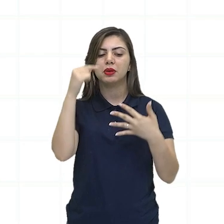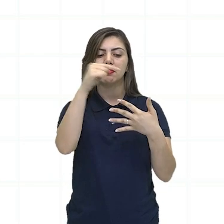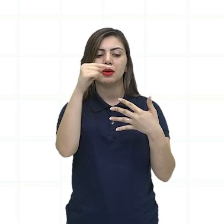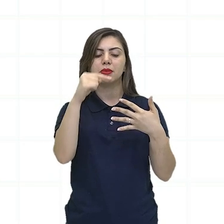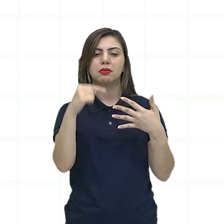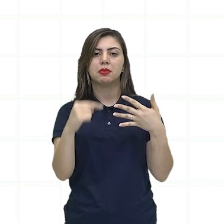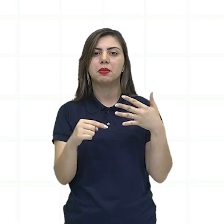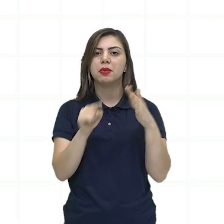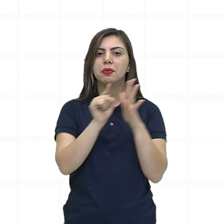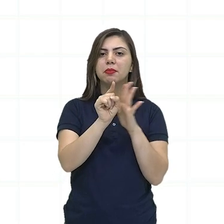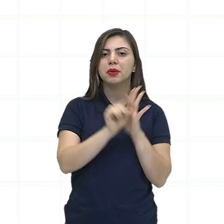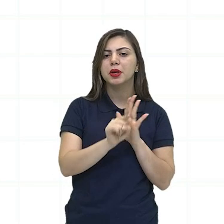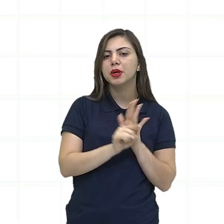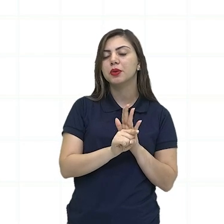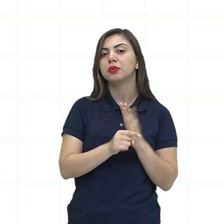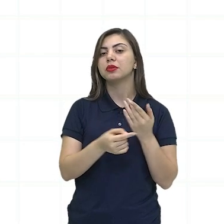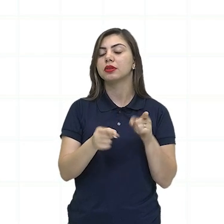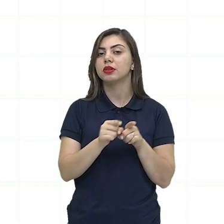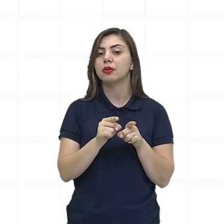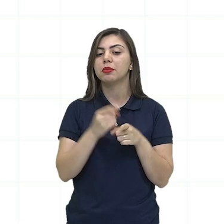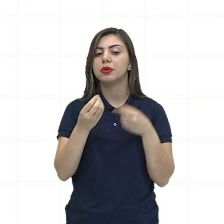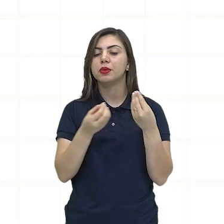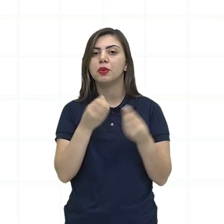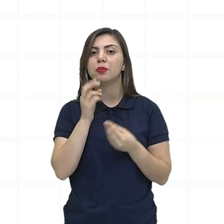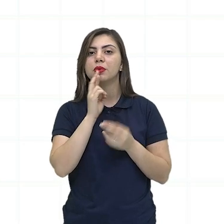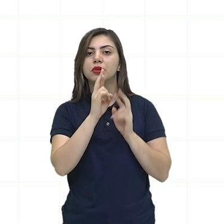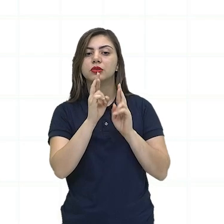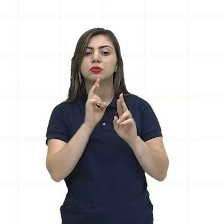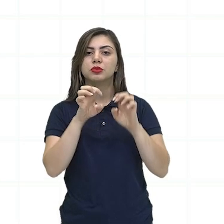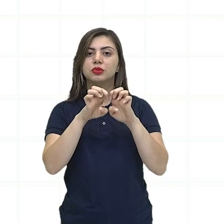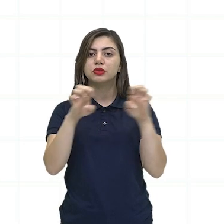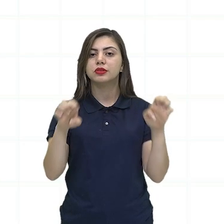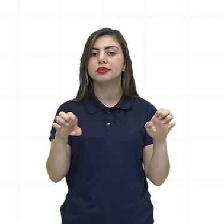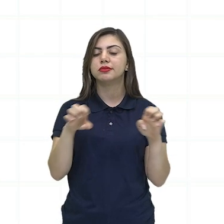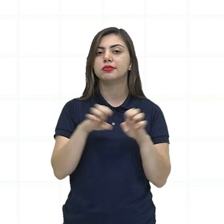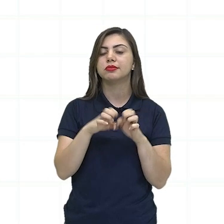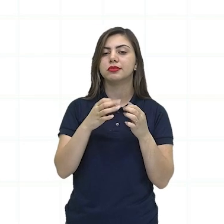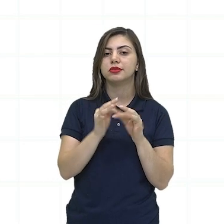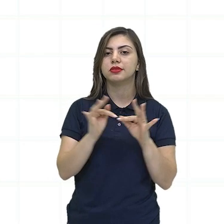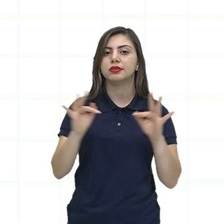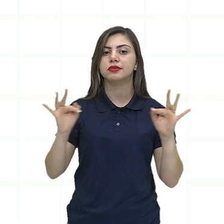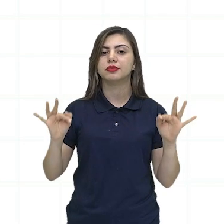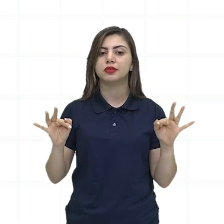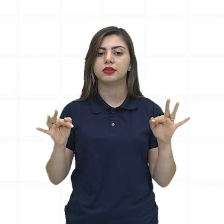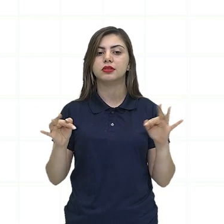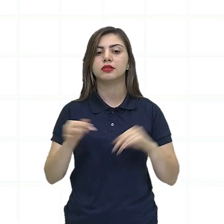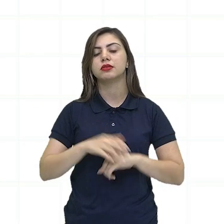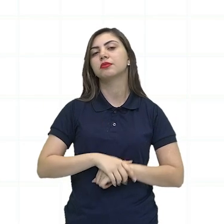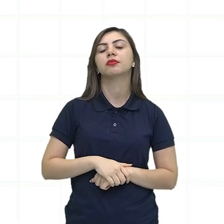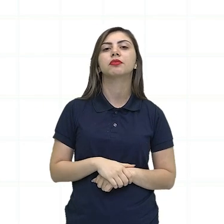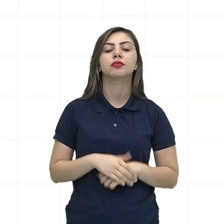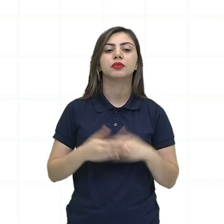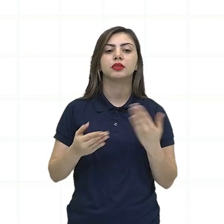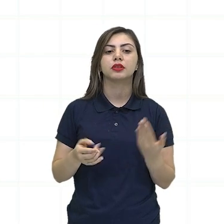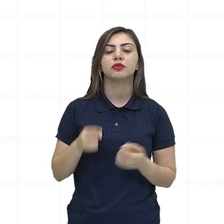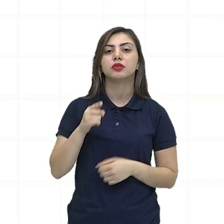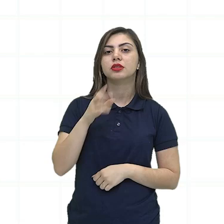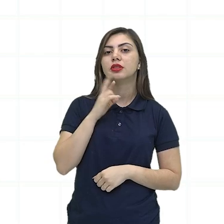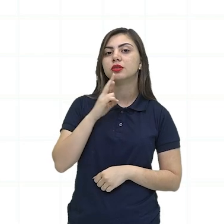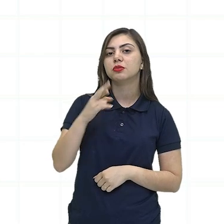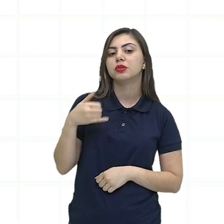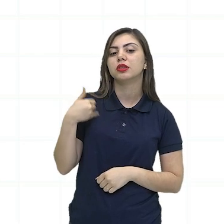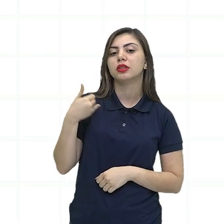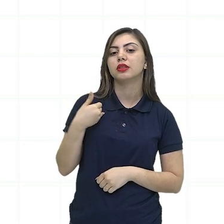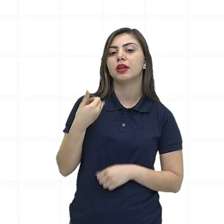são respondidas, na estrutura, né? Como é que eu faço para responder? Ali no how old are you, você só, para responder a sua idade, é